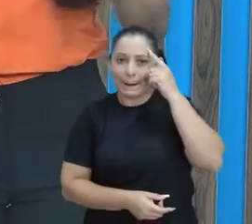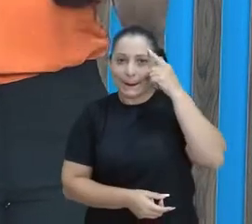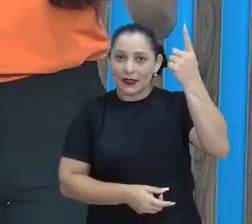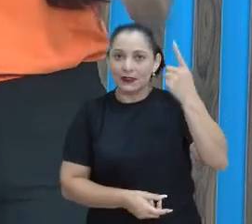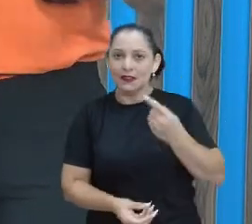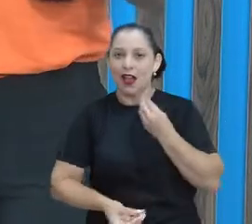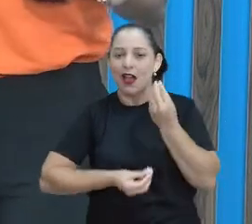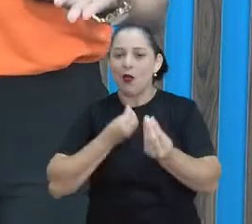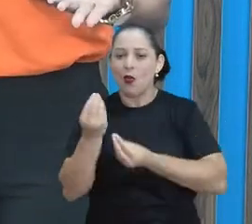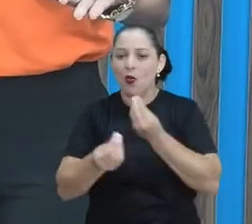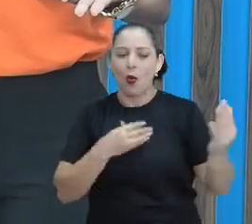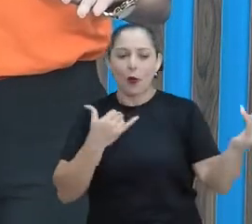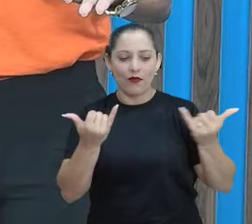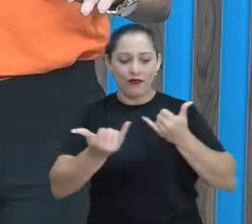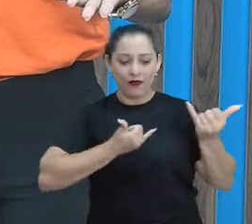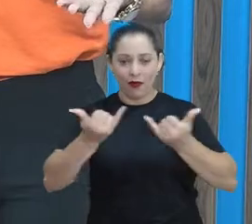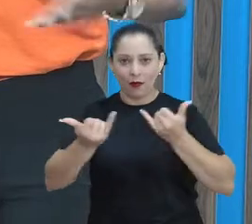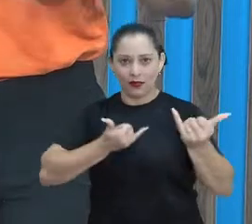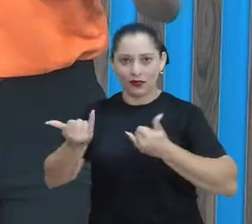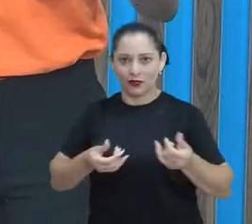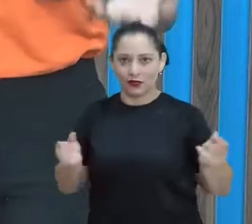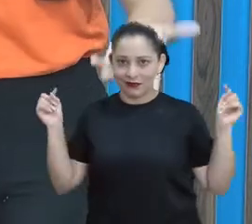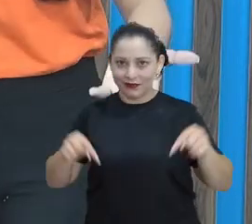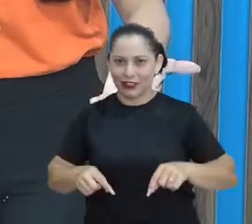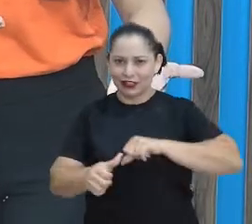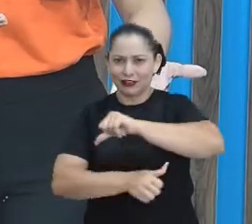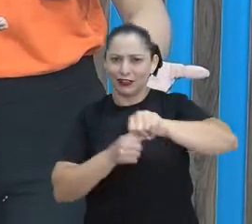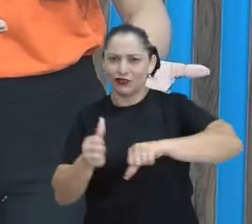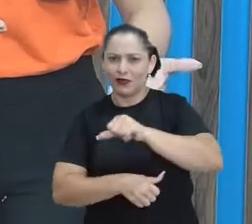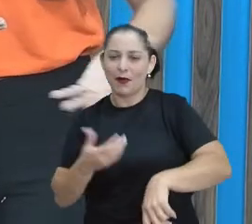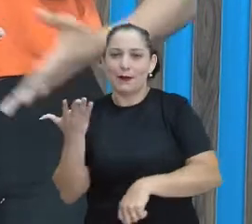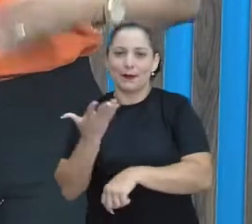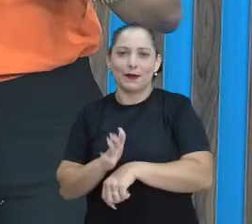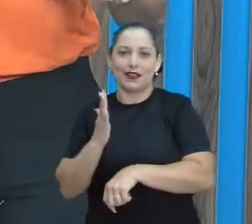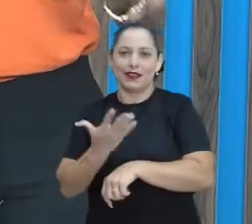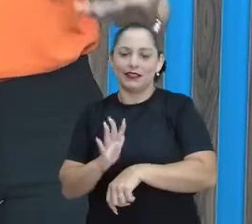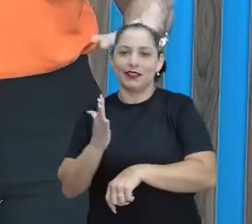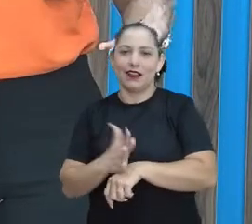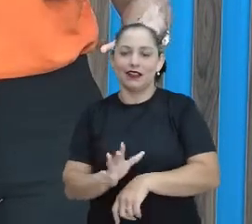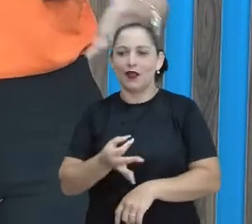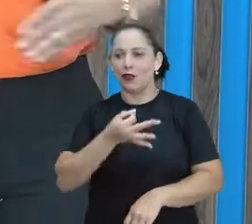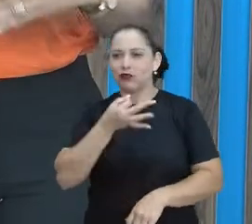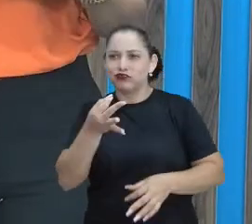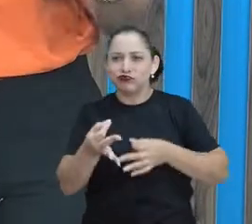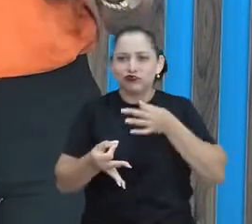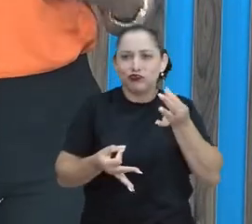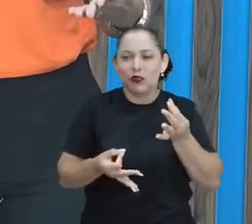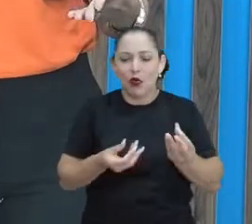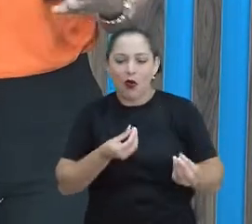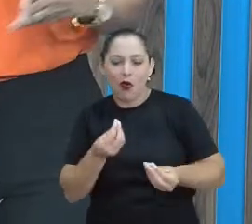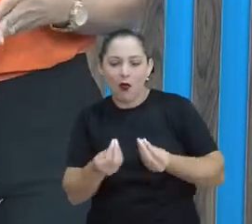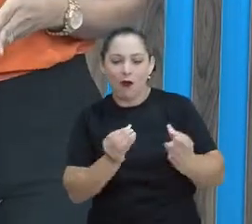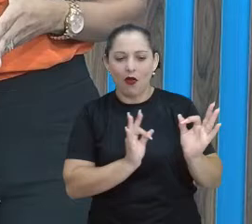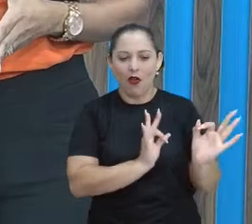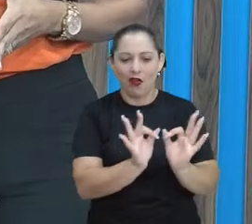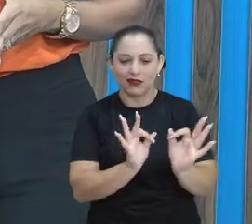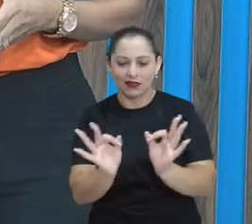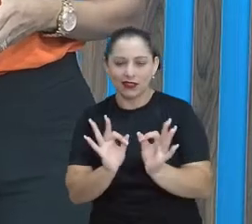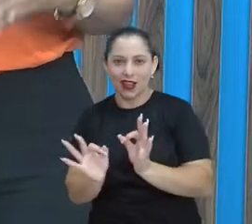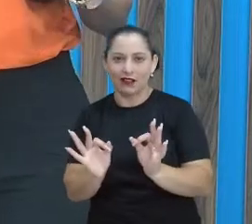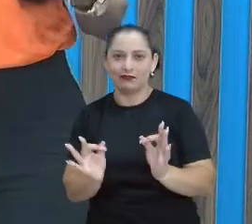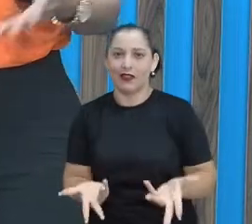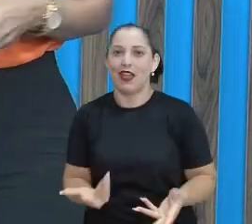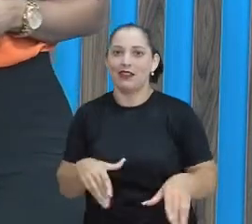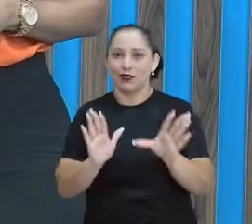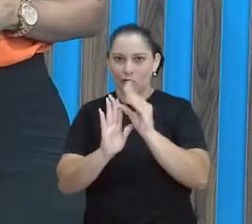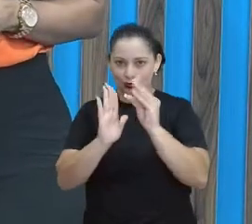vai pegar essas informações que estão aqui e transformar em prática, né? Dar o nosso jeitinho, dar a nossa cara para esses